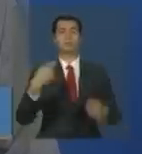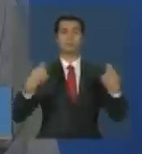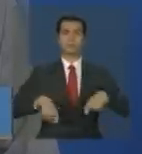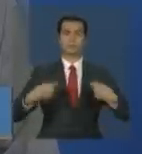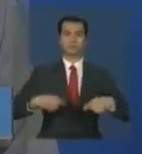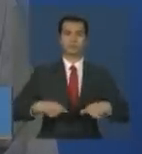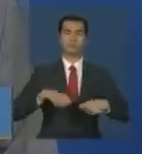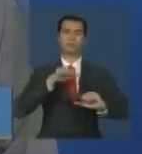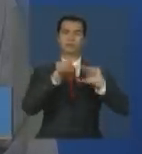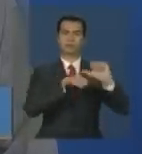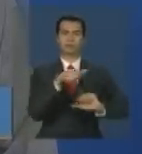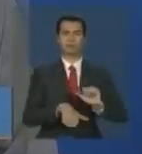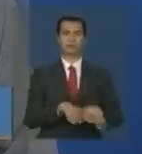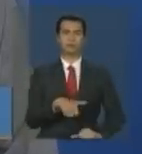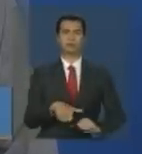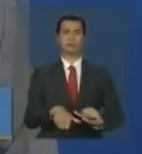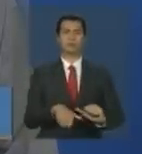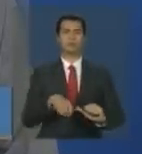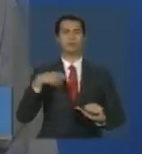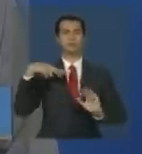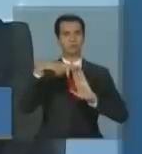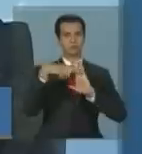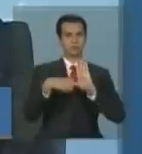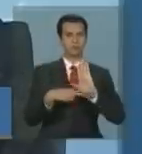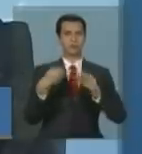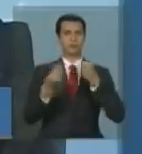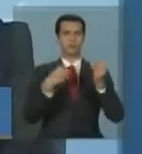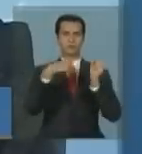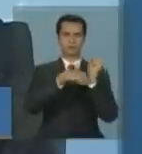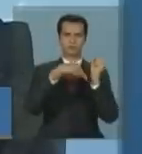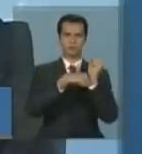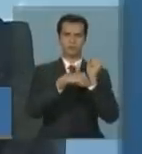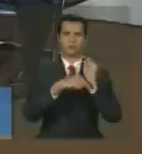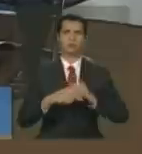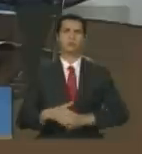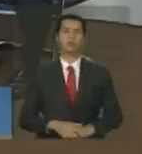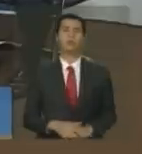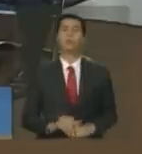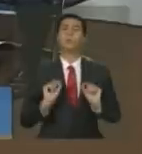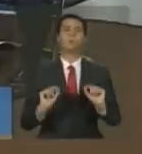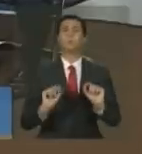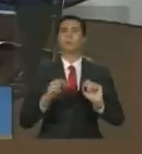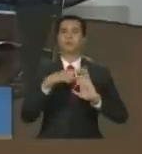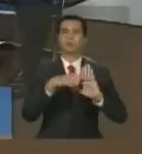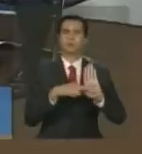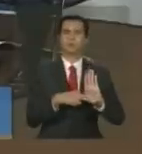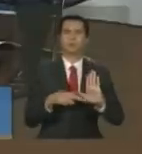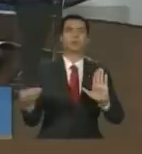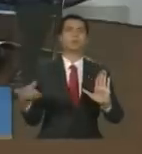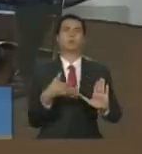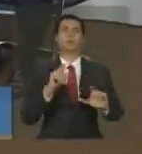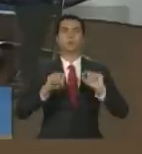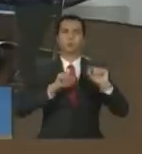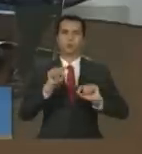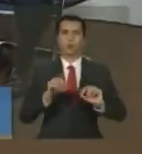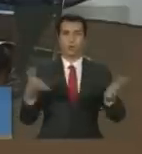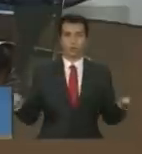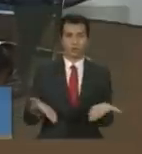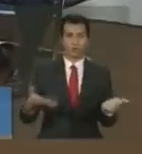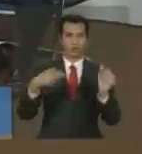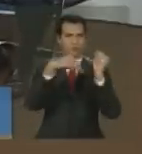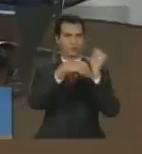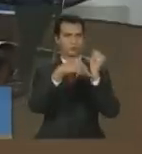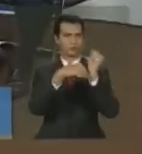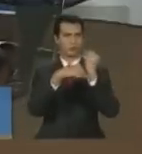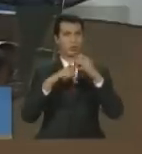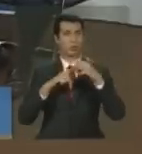que nós fizéssemos a alteração da política de senha. Esta alteração consiste no fato de que agora a senha não é mais